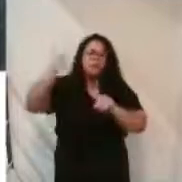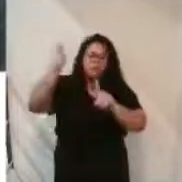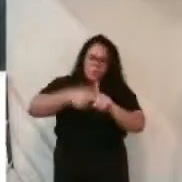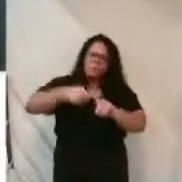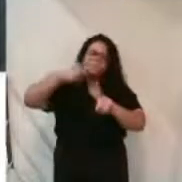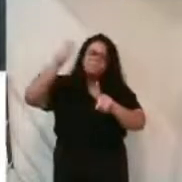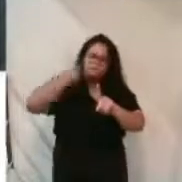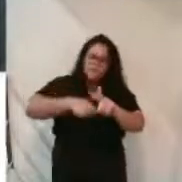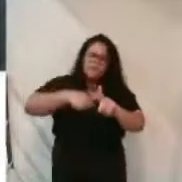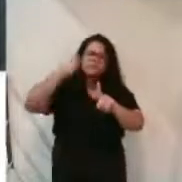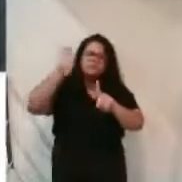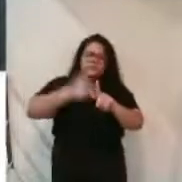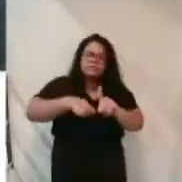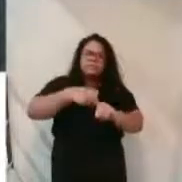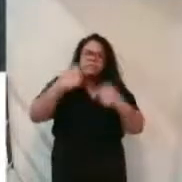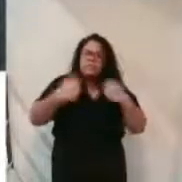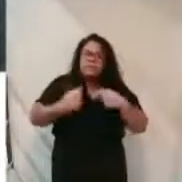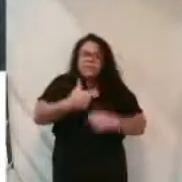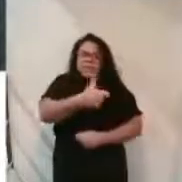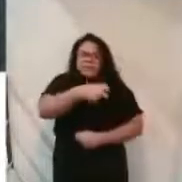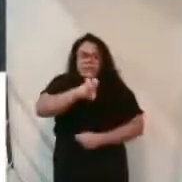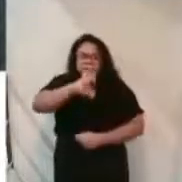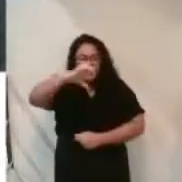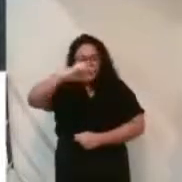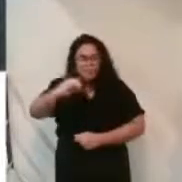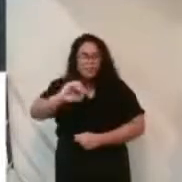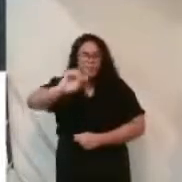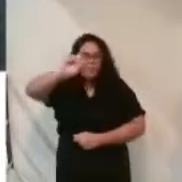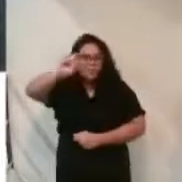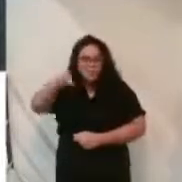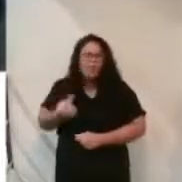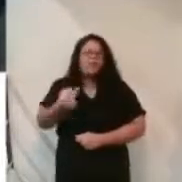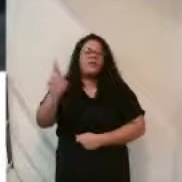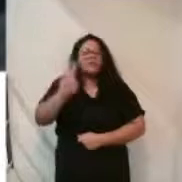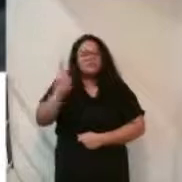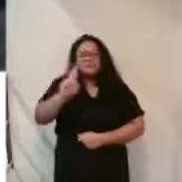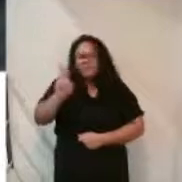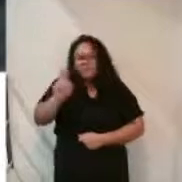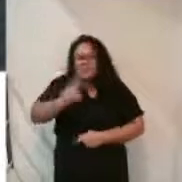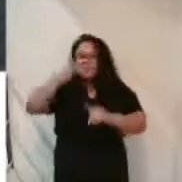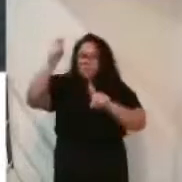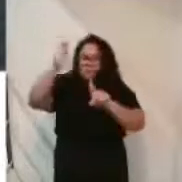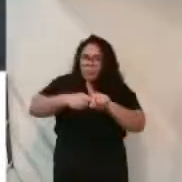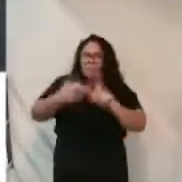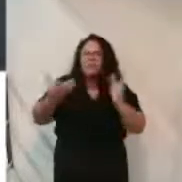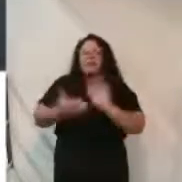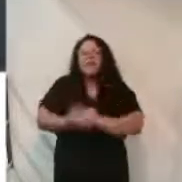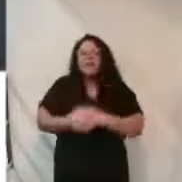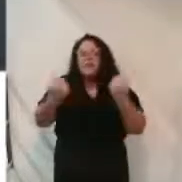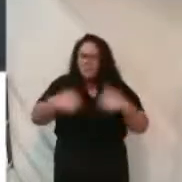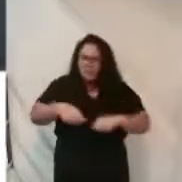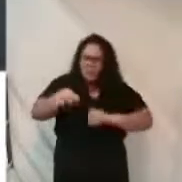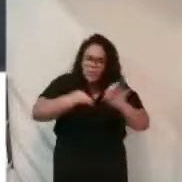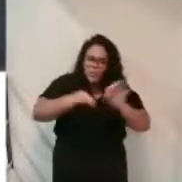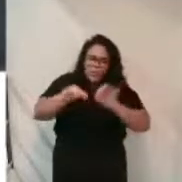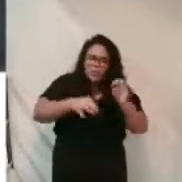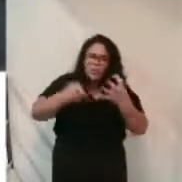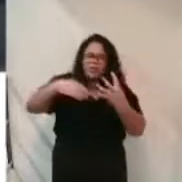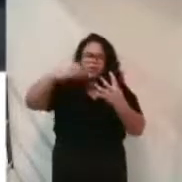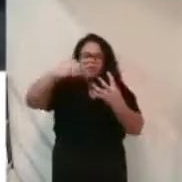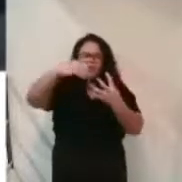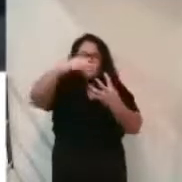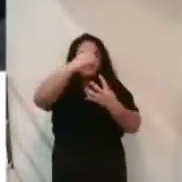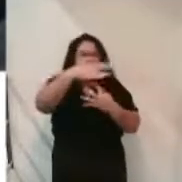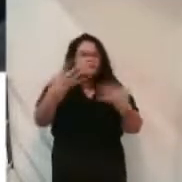você paga para transportar e paga para enterrar. Salvo engano, Recife gasta aproximadamente R$300